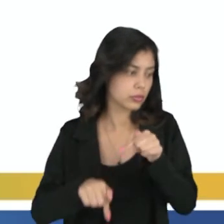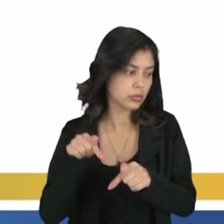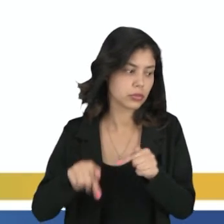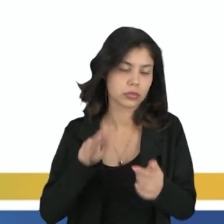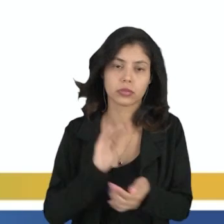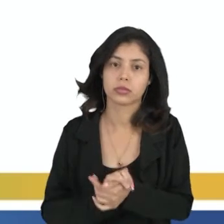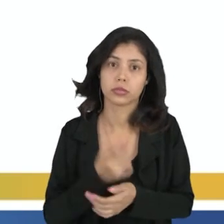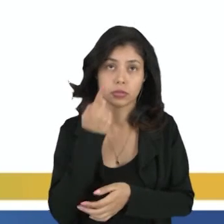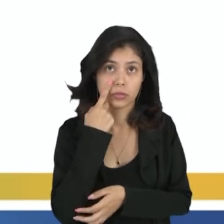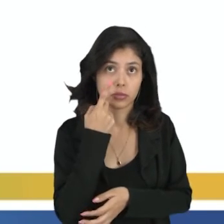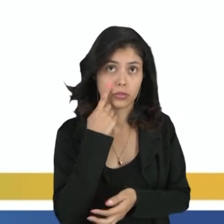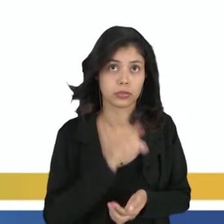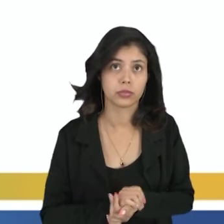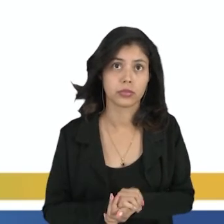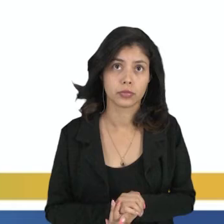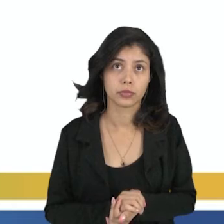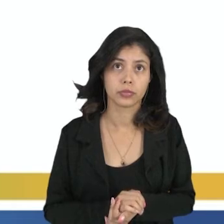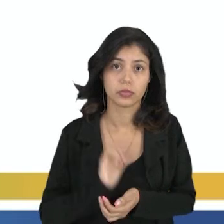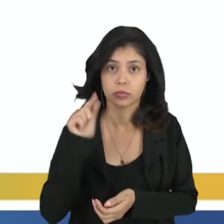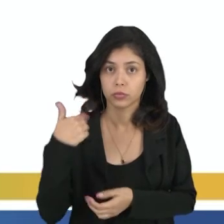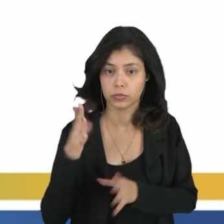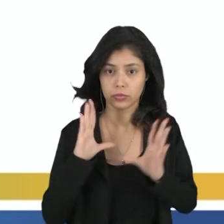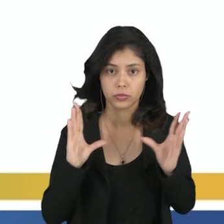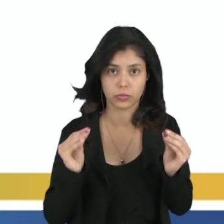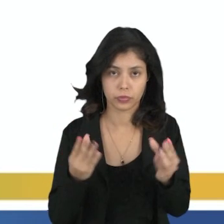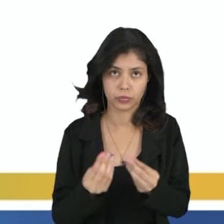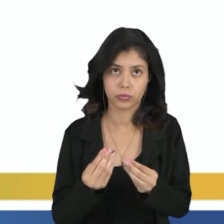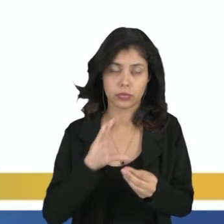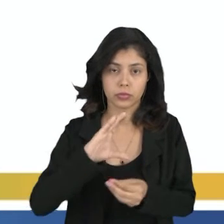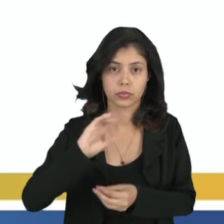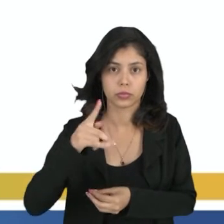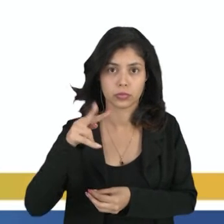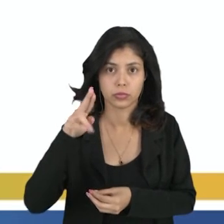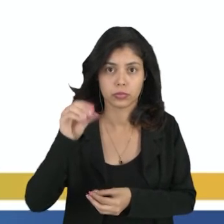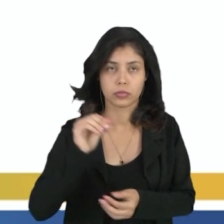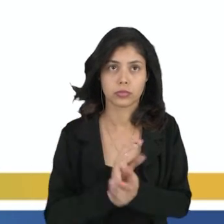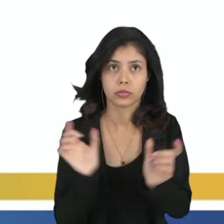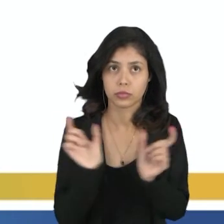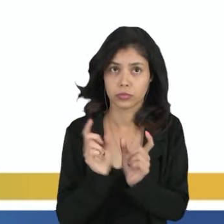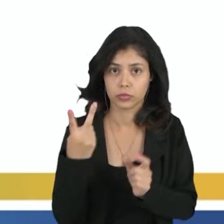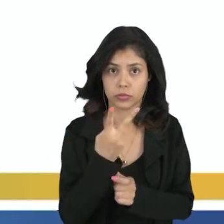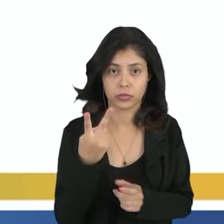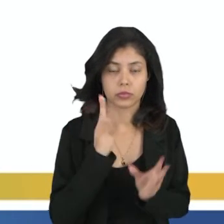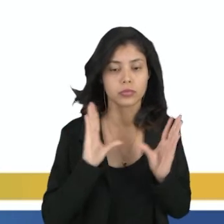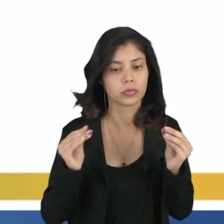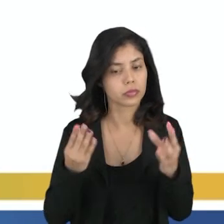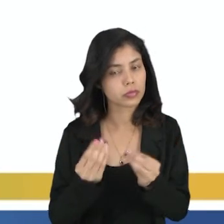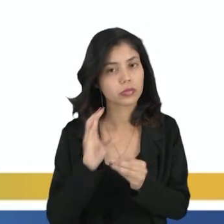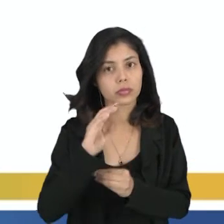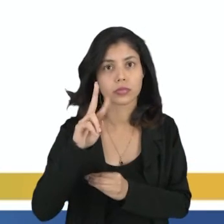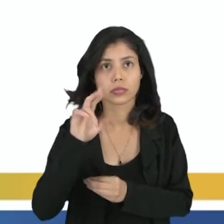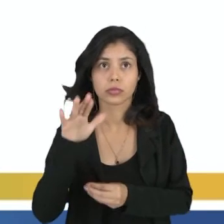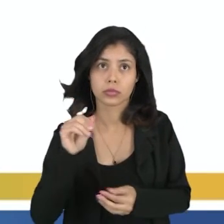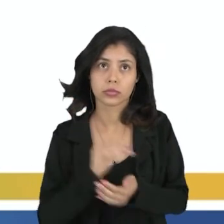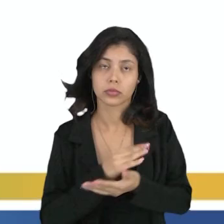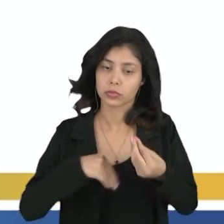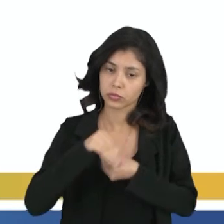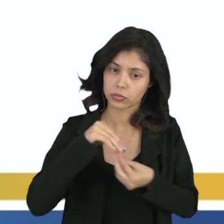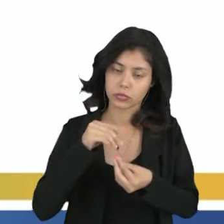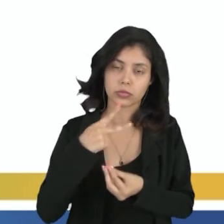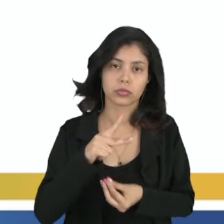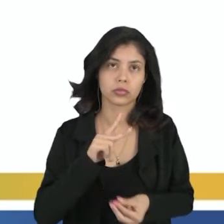esse cloreto e formou outra substância composta. Outro exemplo, duas substâncias compostas reagindo entre